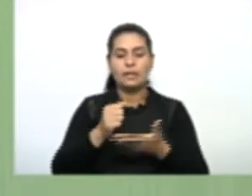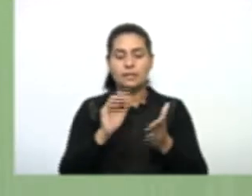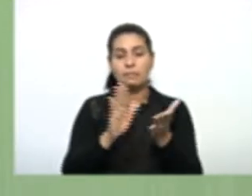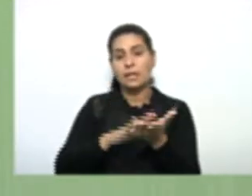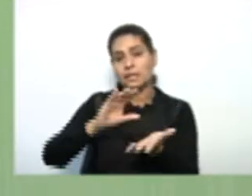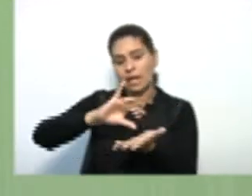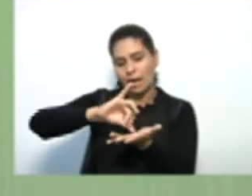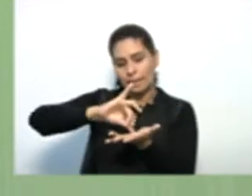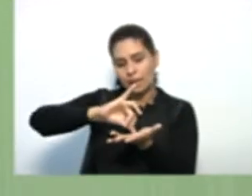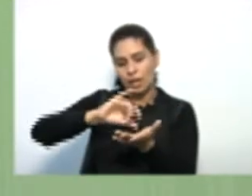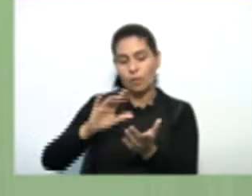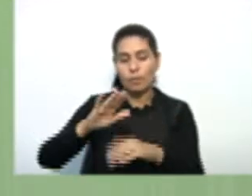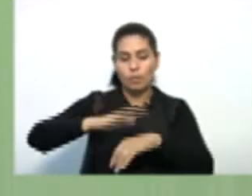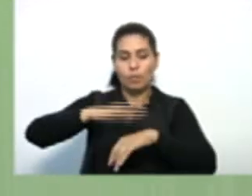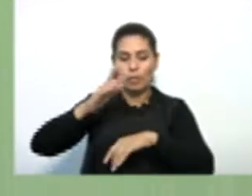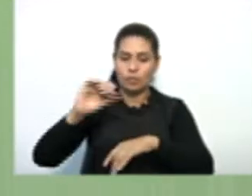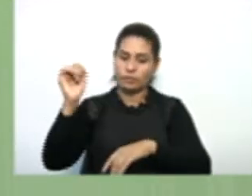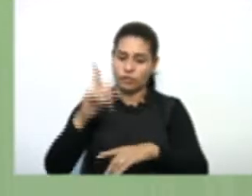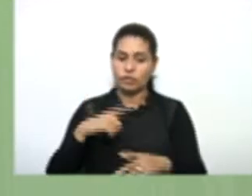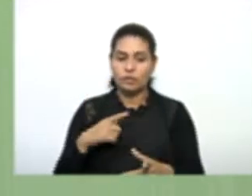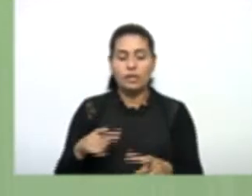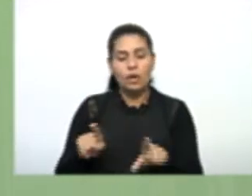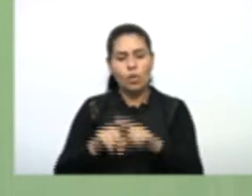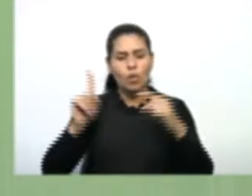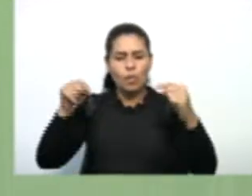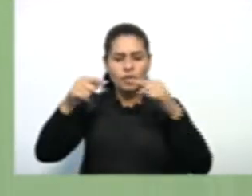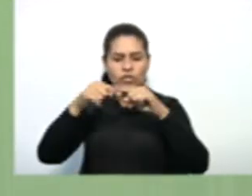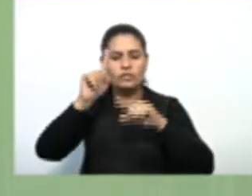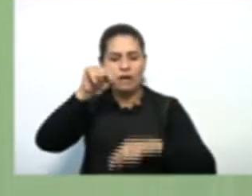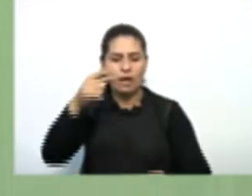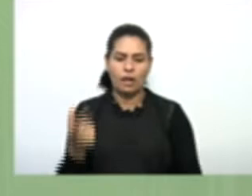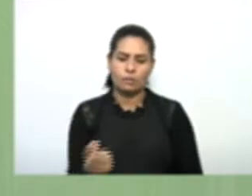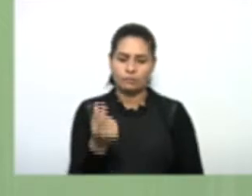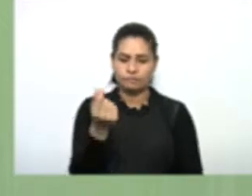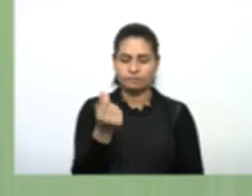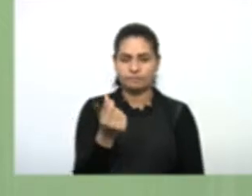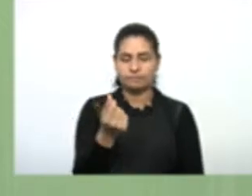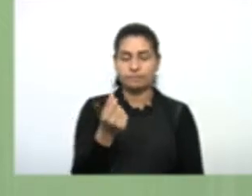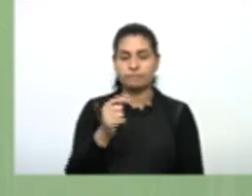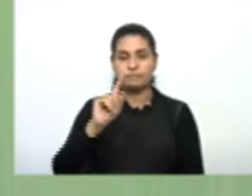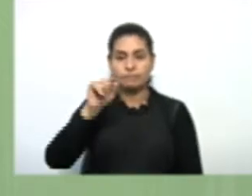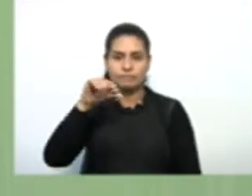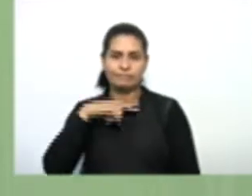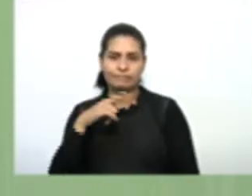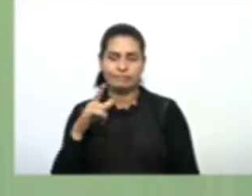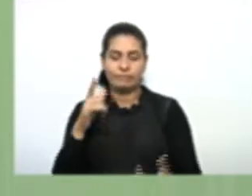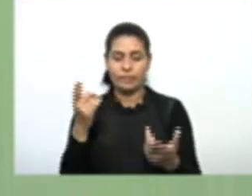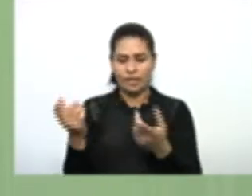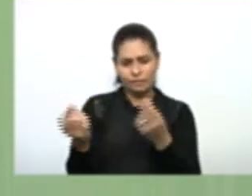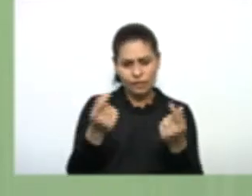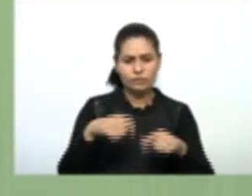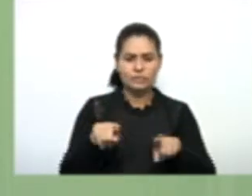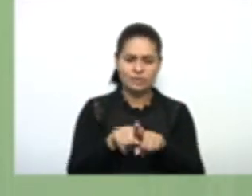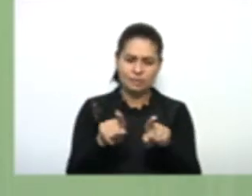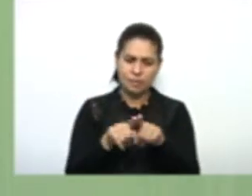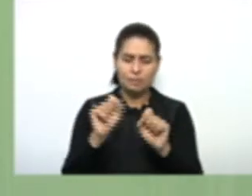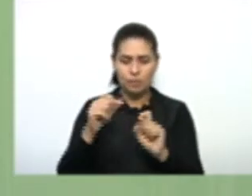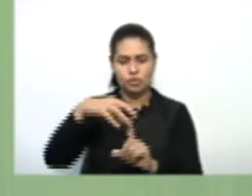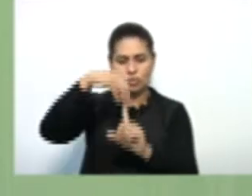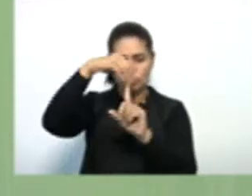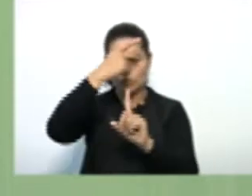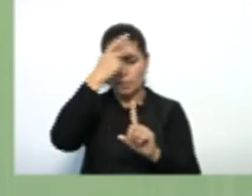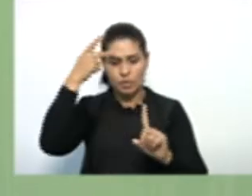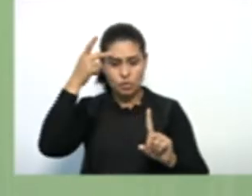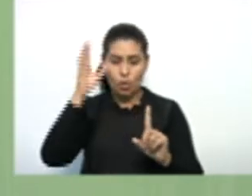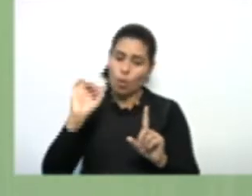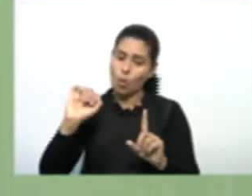capital investido e seu principal objetivo é o lucro. Esses investimentos podem ser realizados por uma só pessoa ou